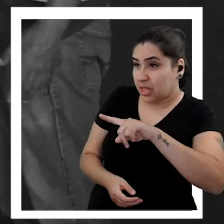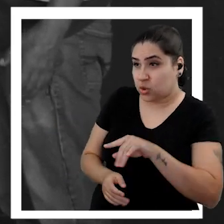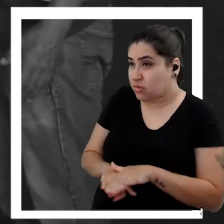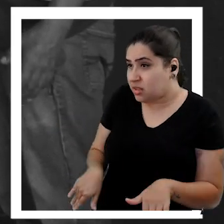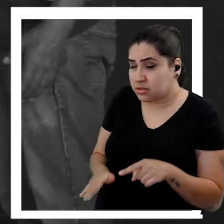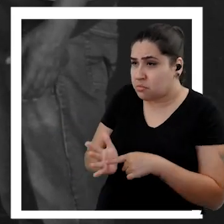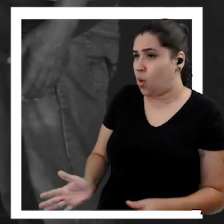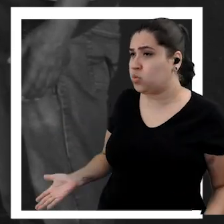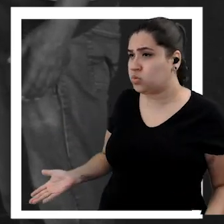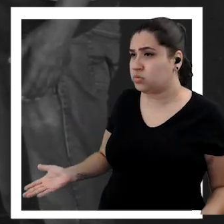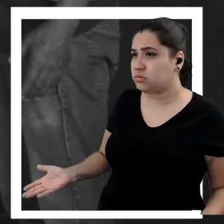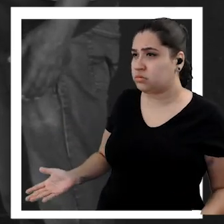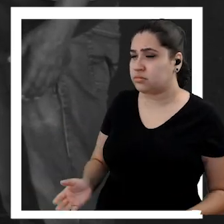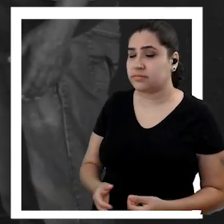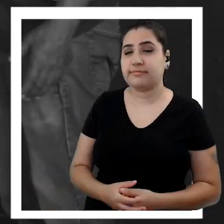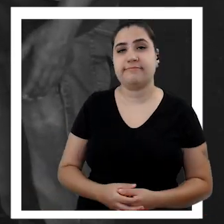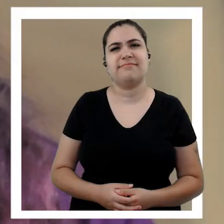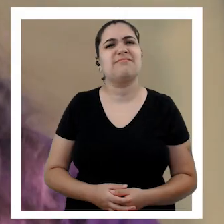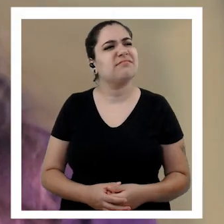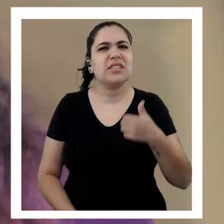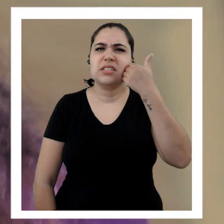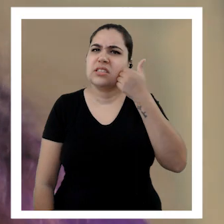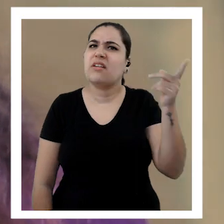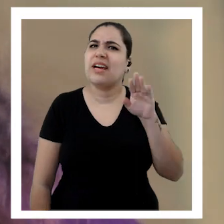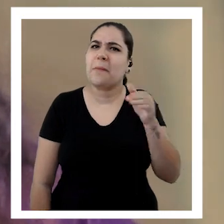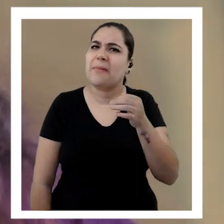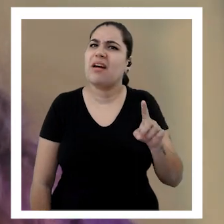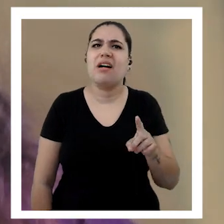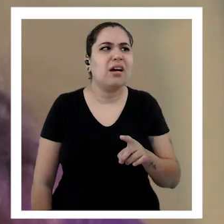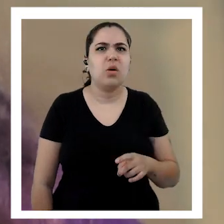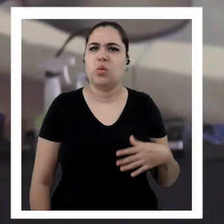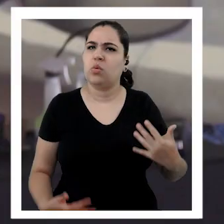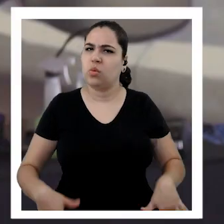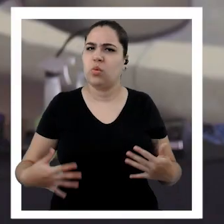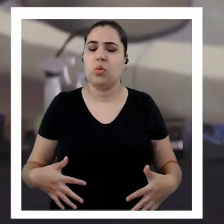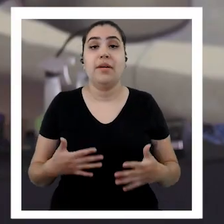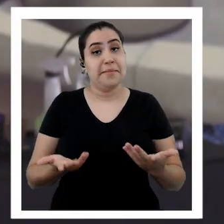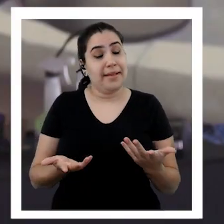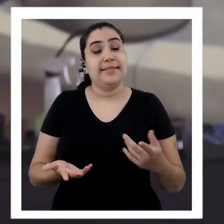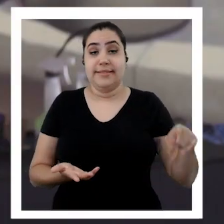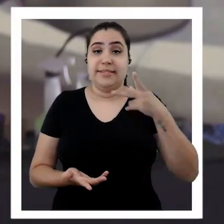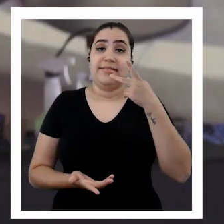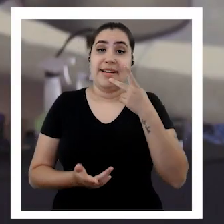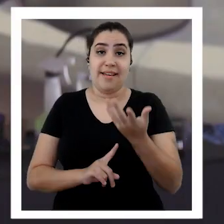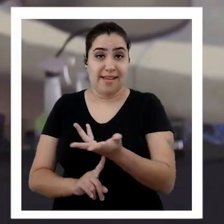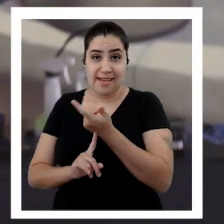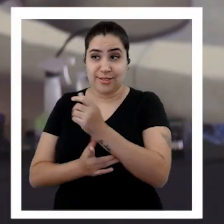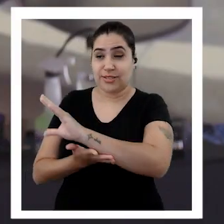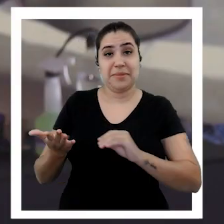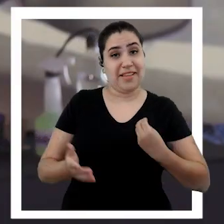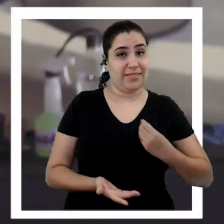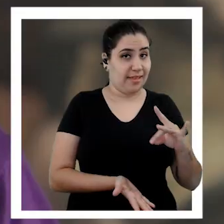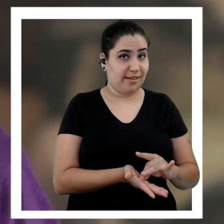você o negócio do arredondo? É isso e ponto. Mas que pilantra esse Berrão, hein, Carlão? Tá doido. Mas é como dizem, né?